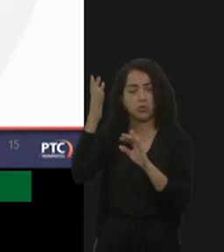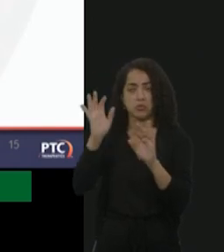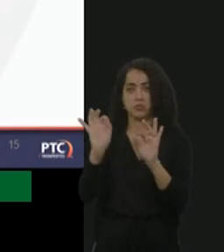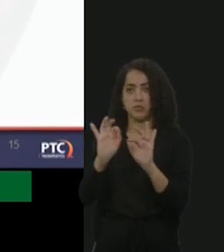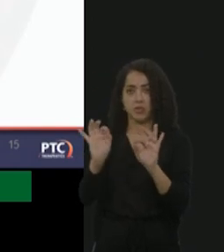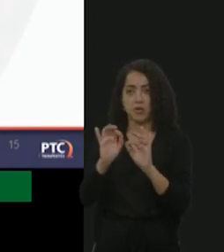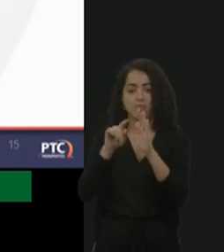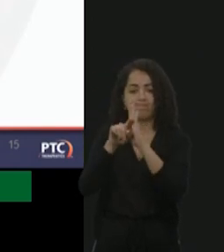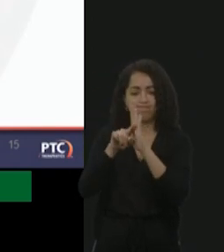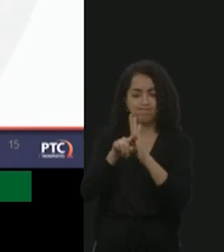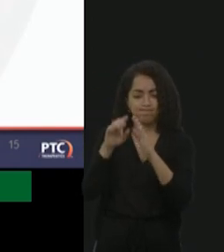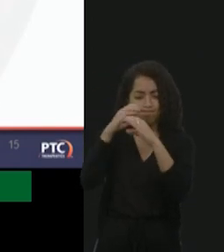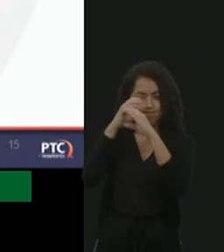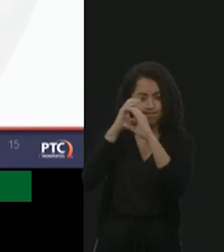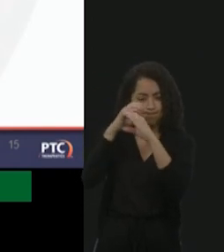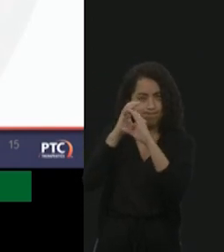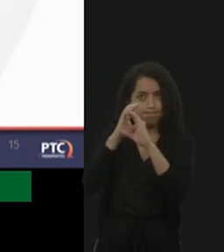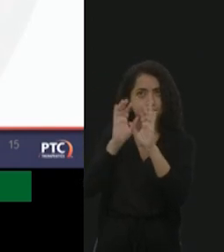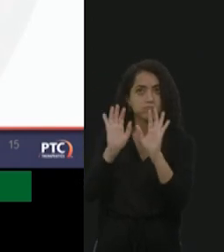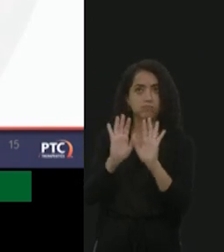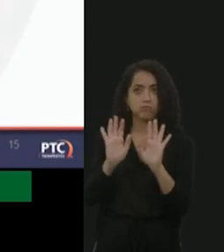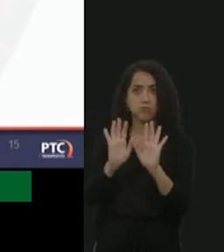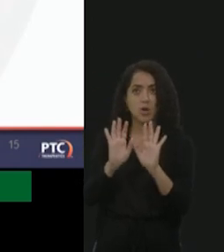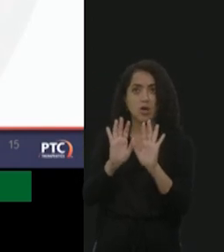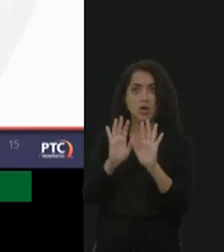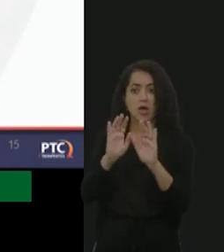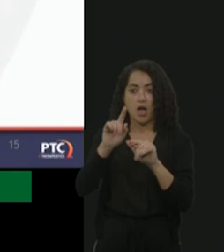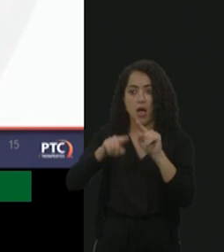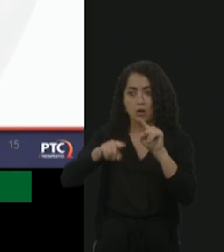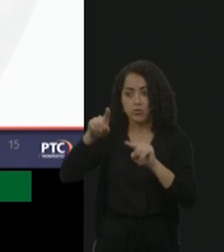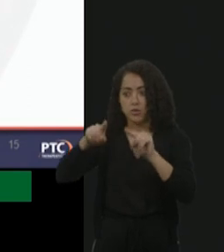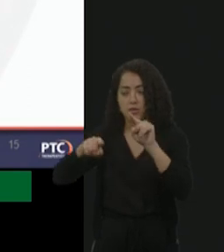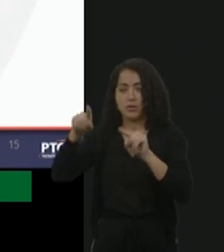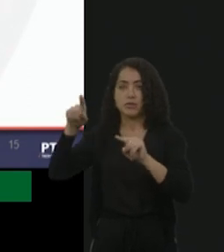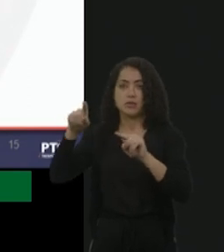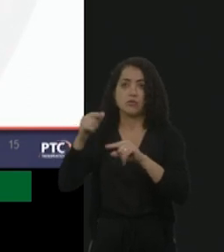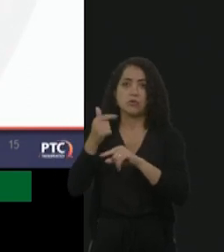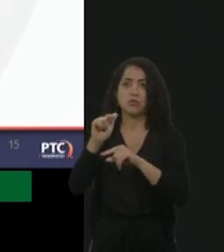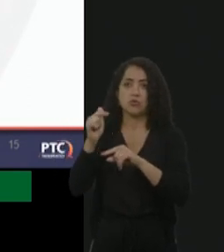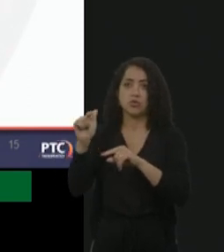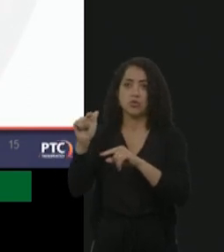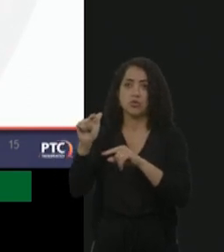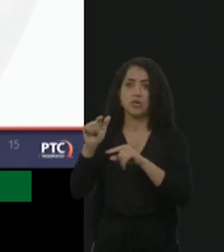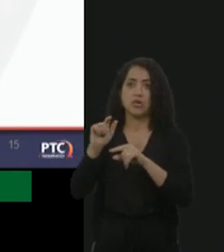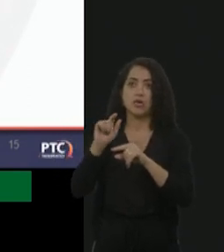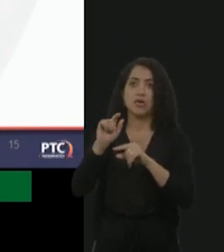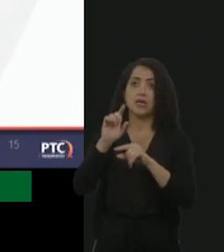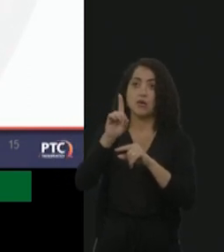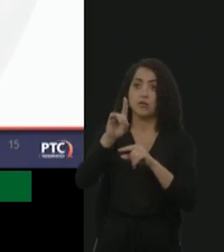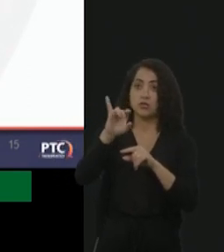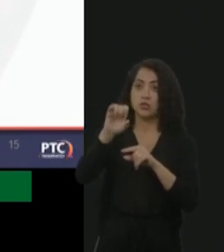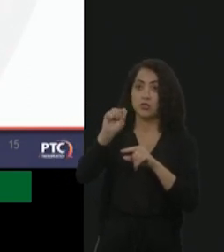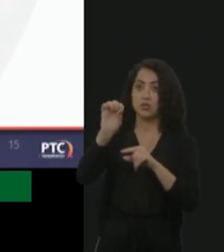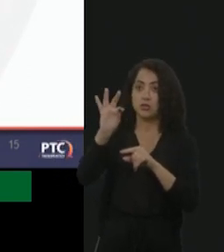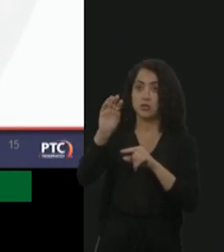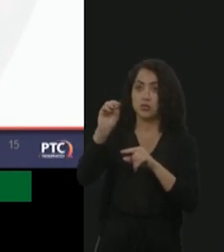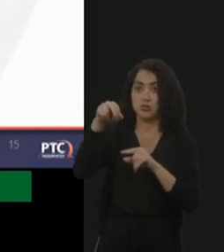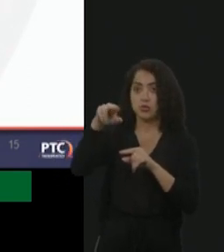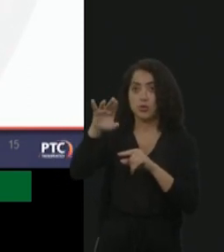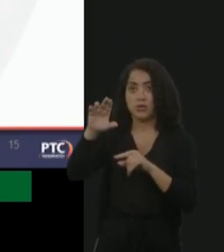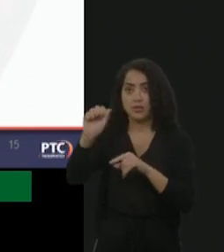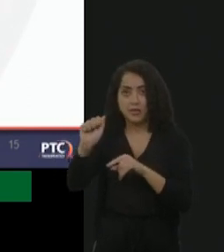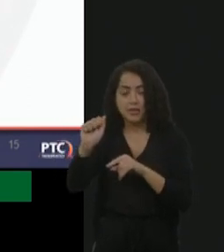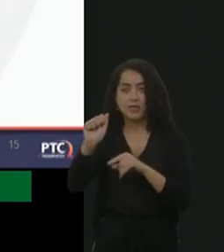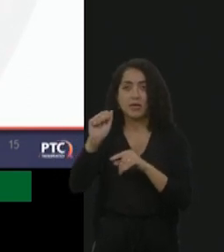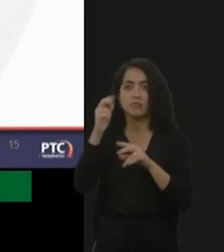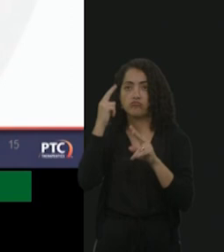com eletroencefalograma para tirar a dúvida, não tinha alteração no eletro. Então, na verdade, aquilo era uma distonia da musculatura dos olhos, né, não